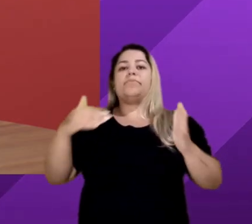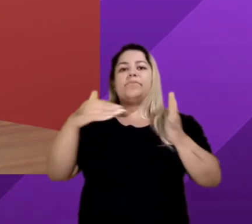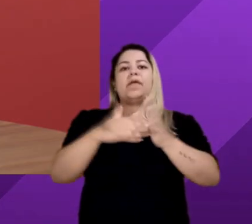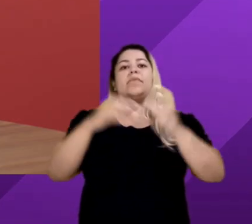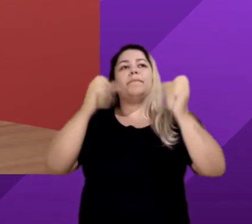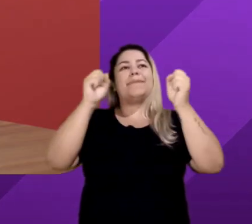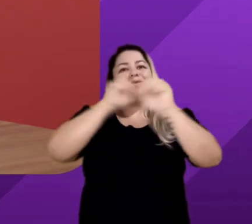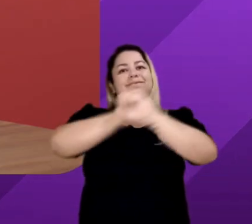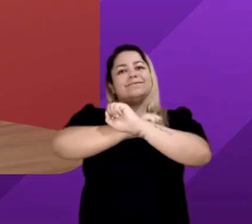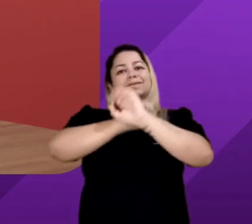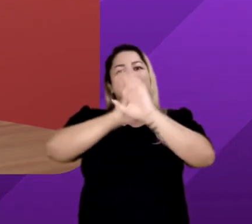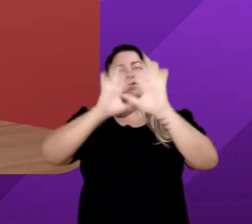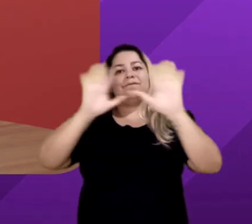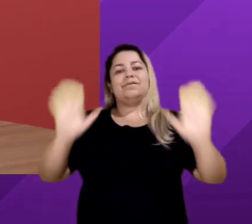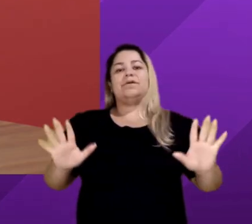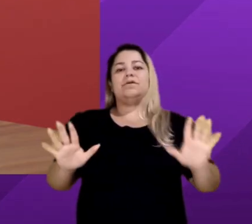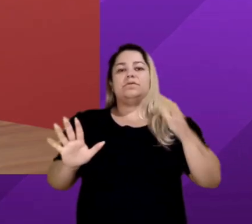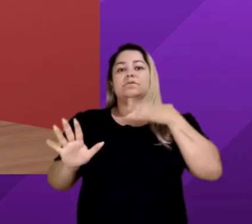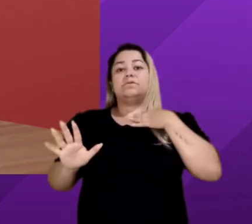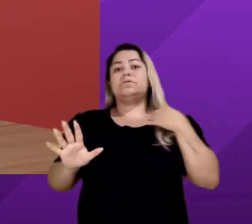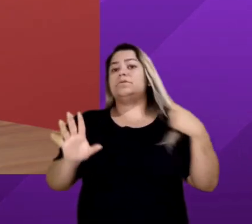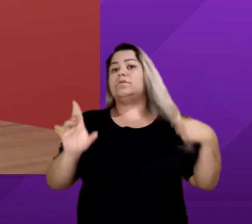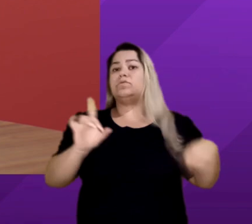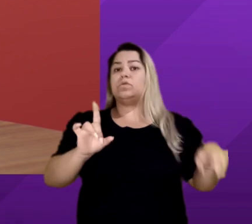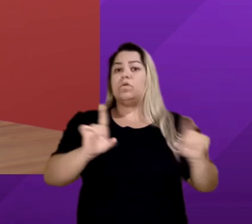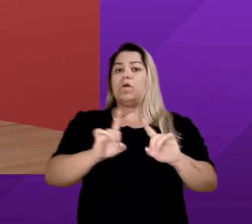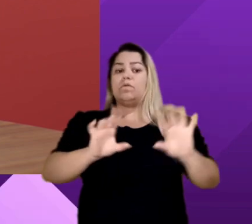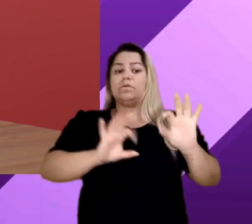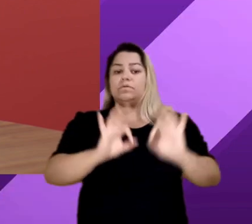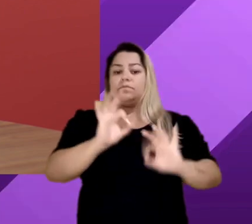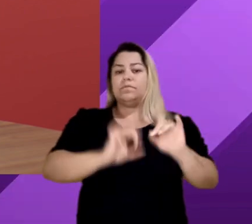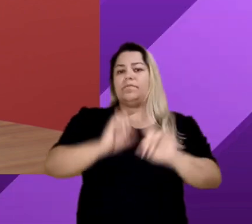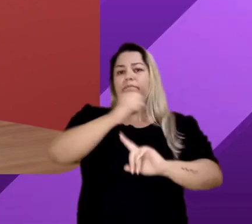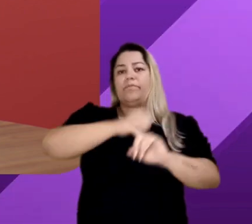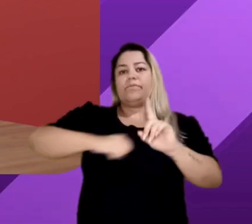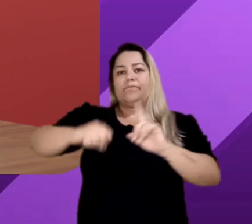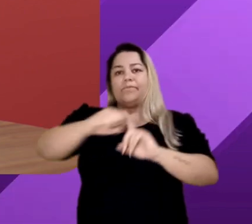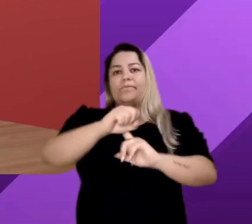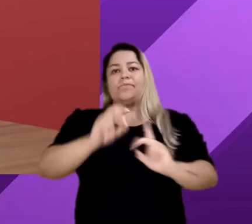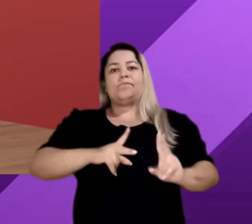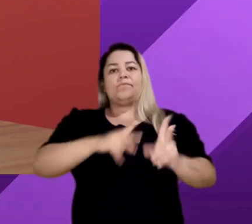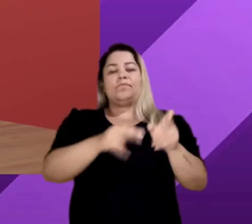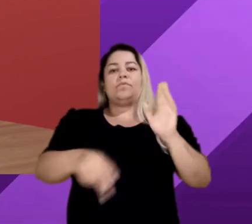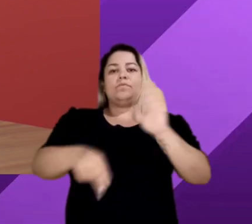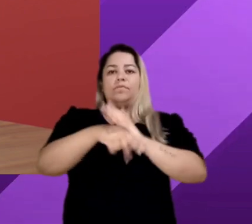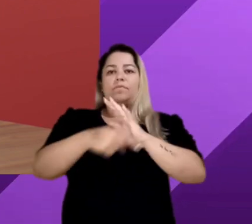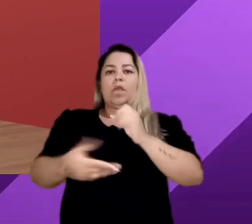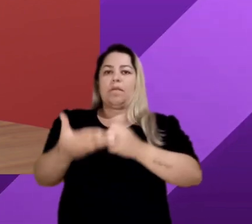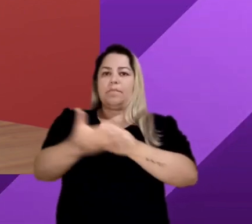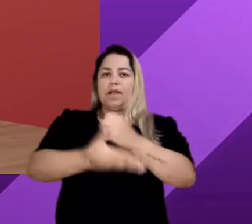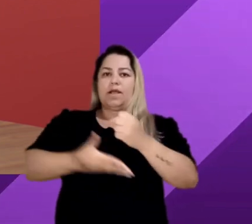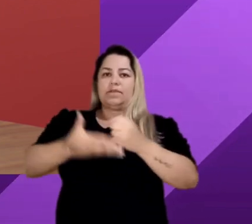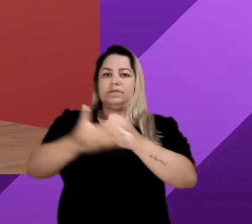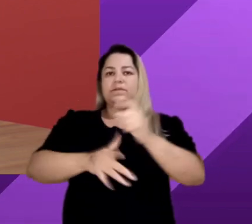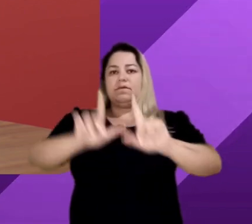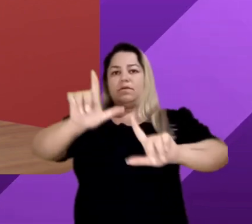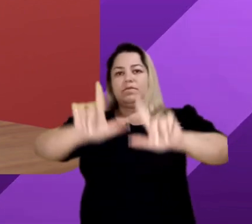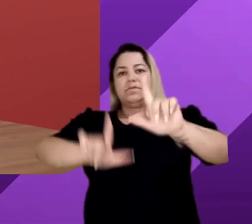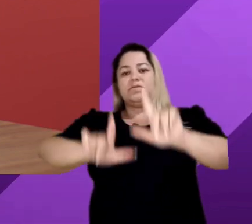explícita. Mas nas organizações sociais, como nós temos como premissa básica, como dever